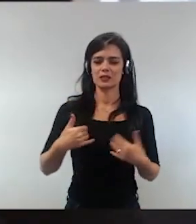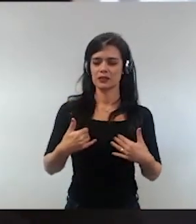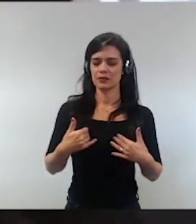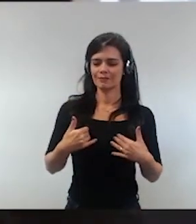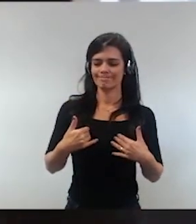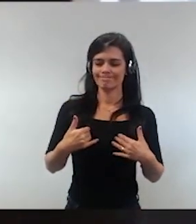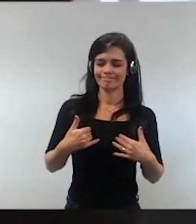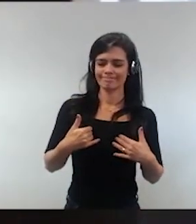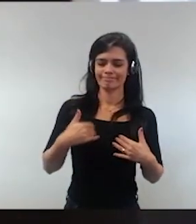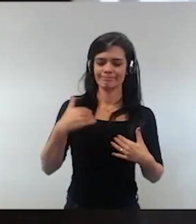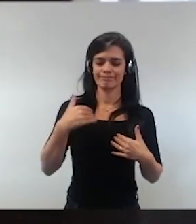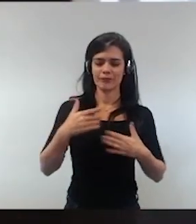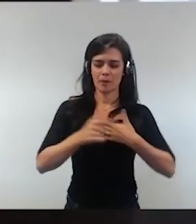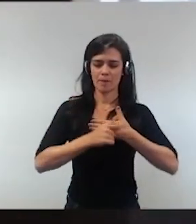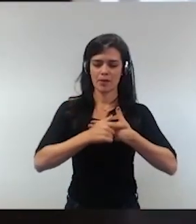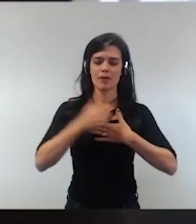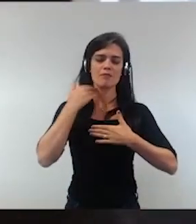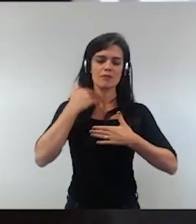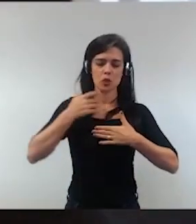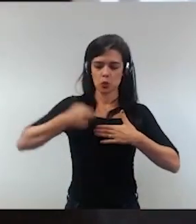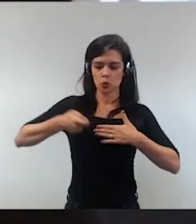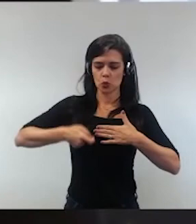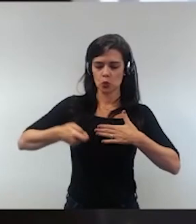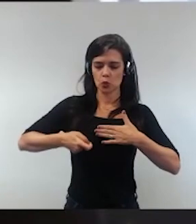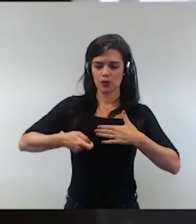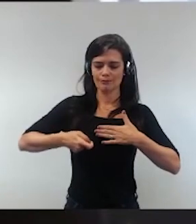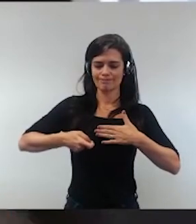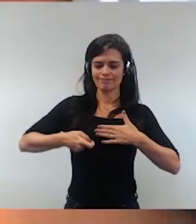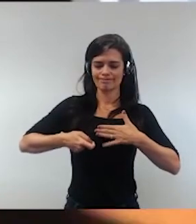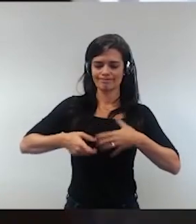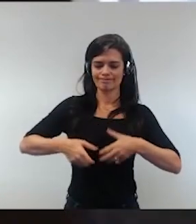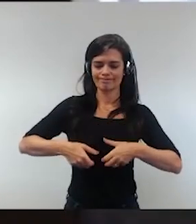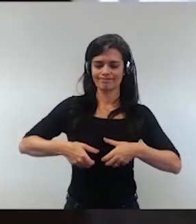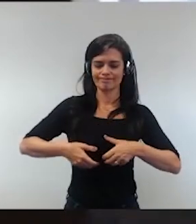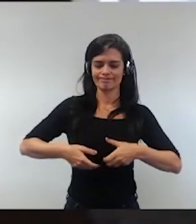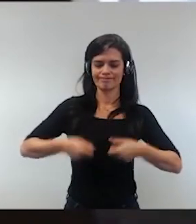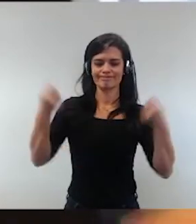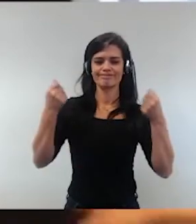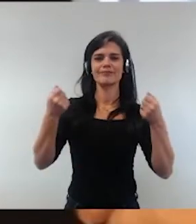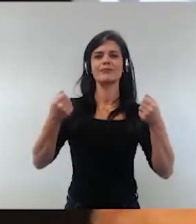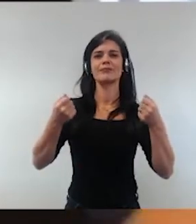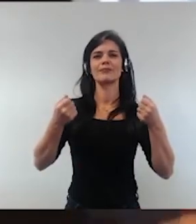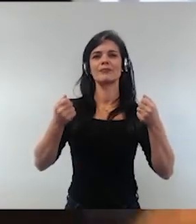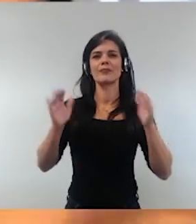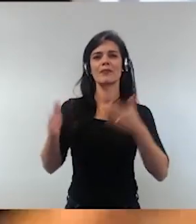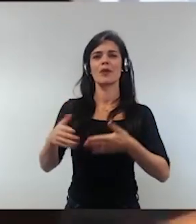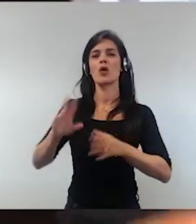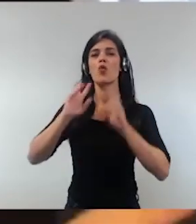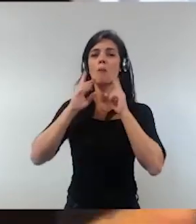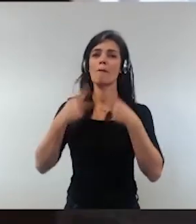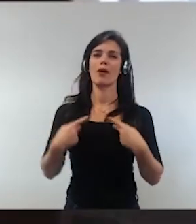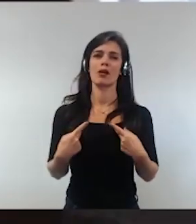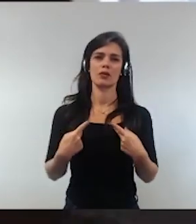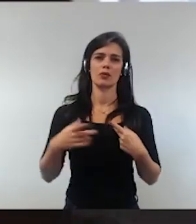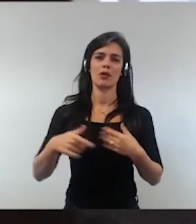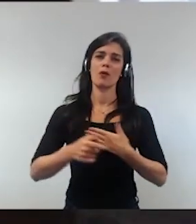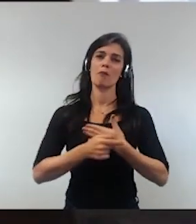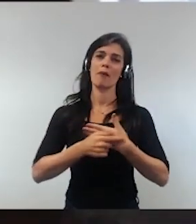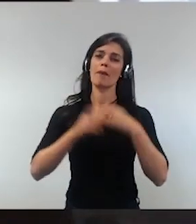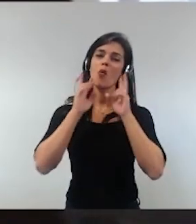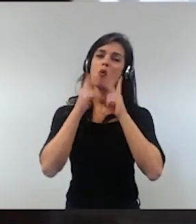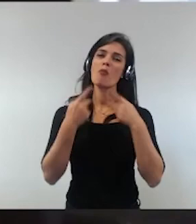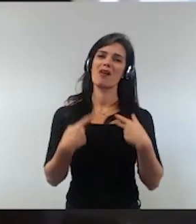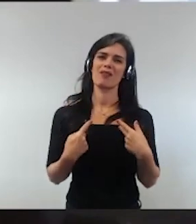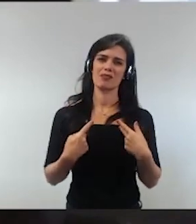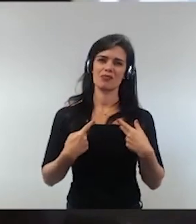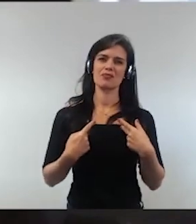dela de juíza como um Estado e um órgão né, institucional, como algo humano. Então, um papel humanizador dessa juíza.